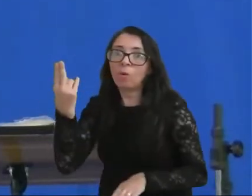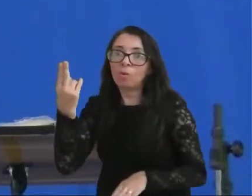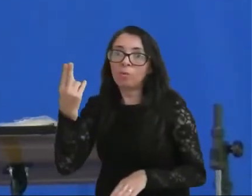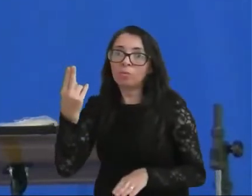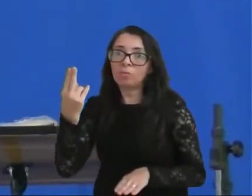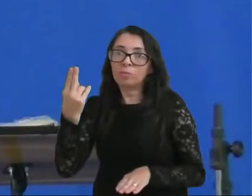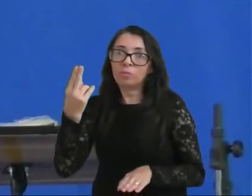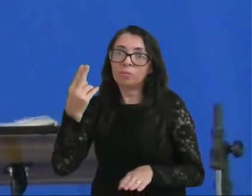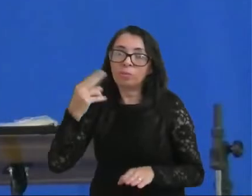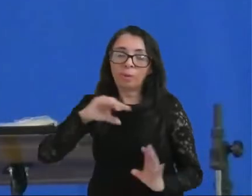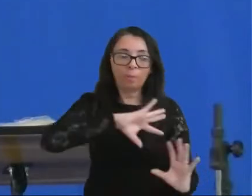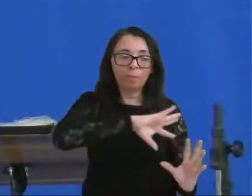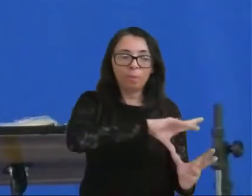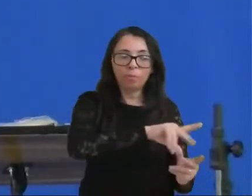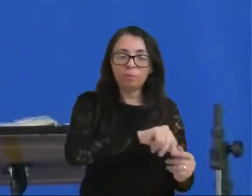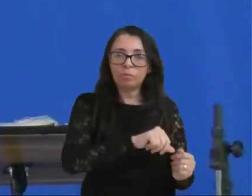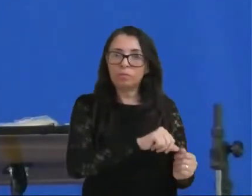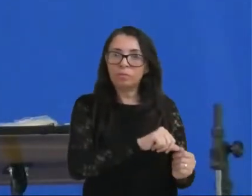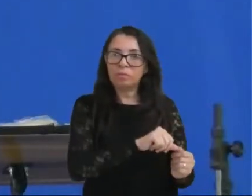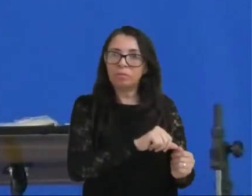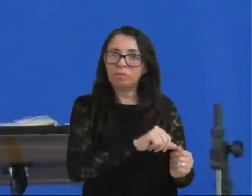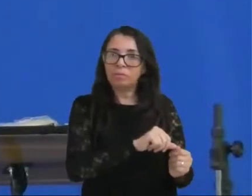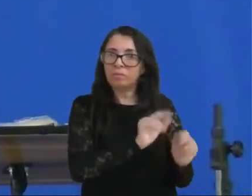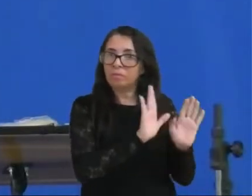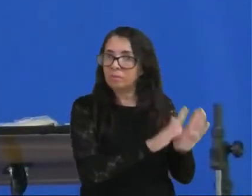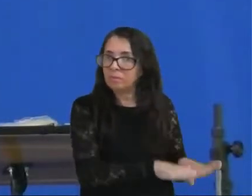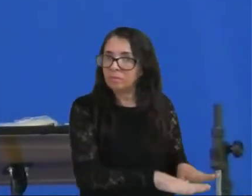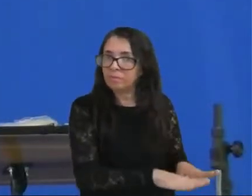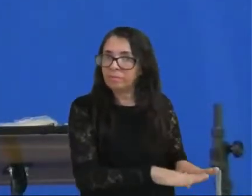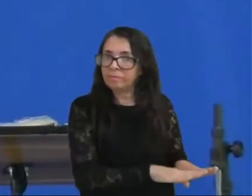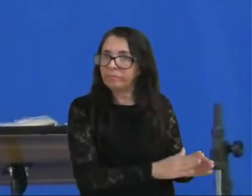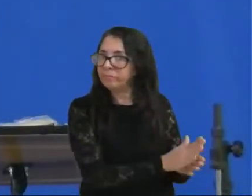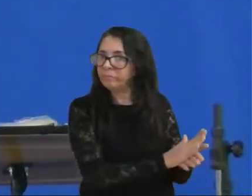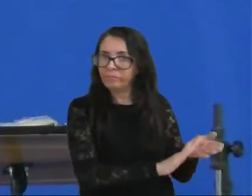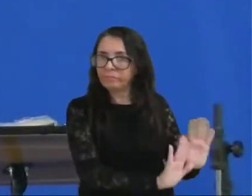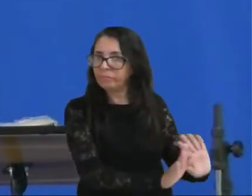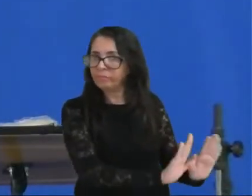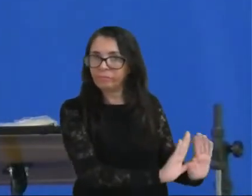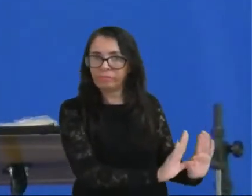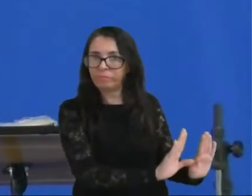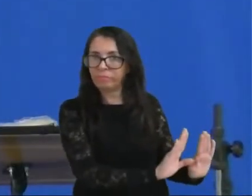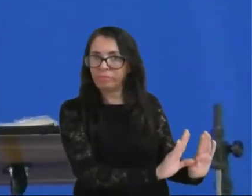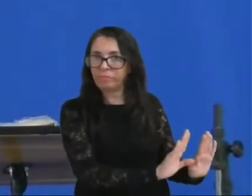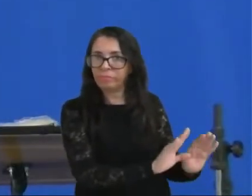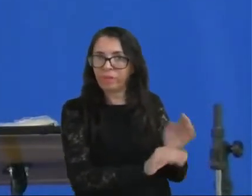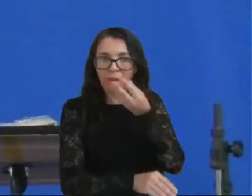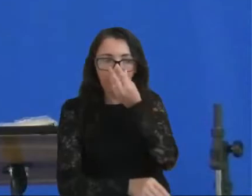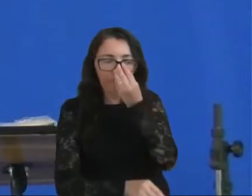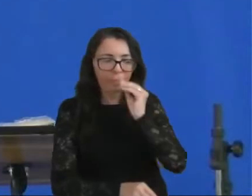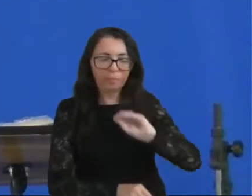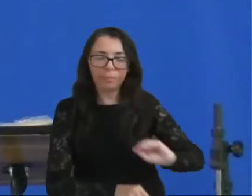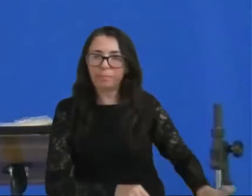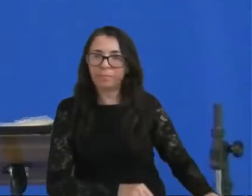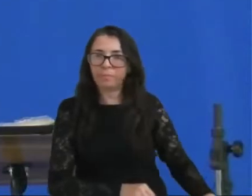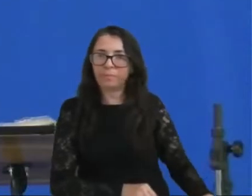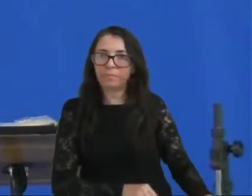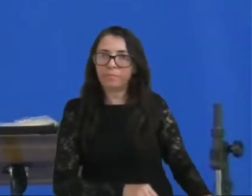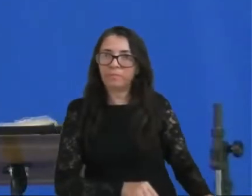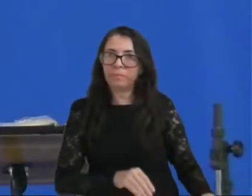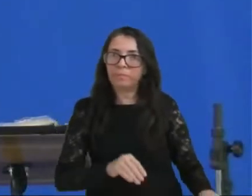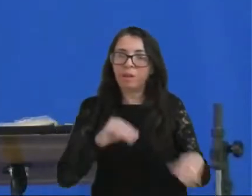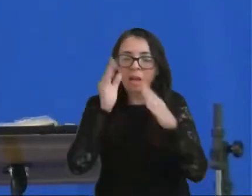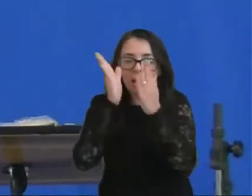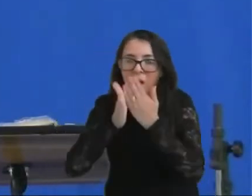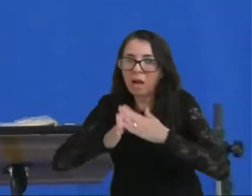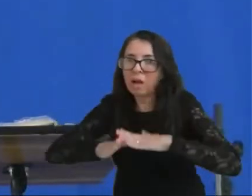causadas por toda aquela situação de tribulação em nome de Jesus. Para defender o nome